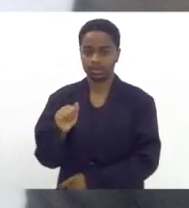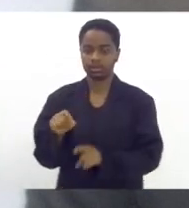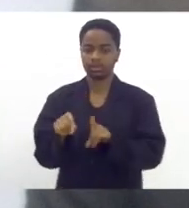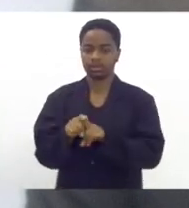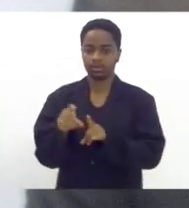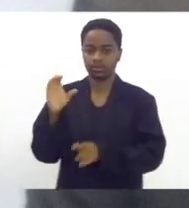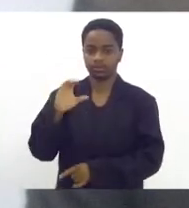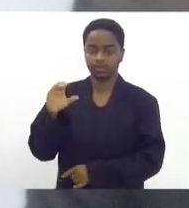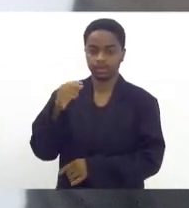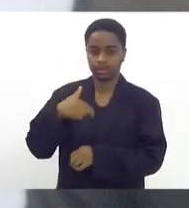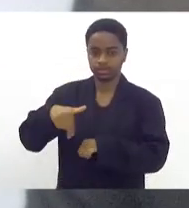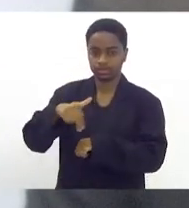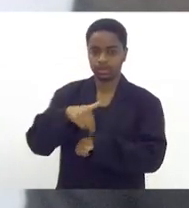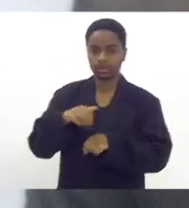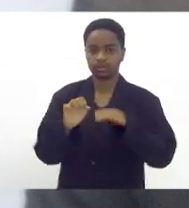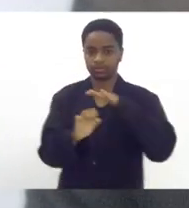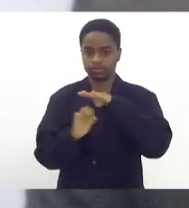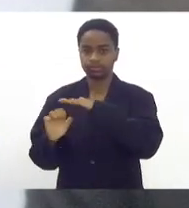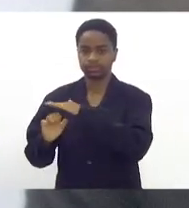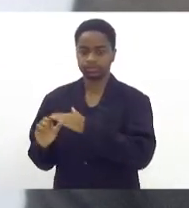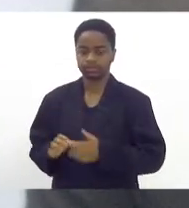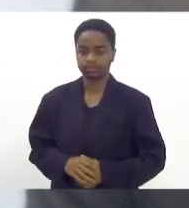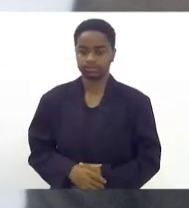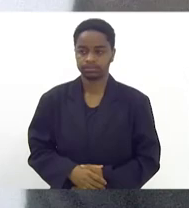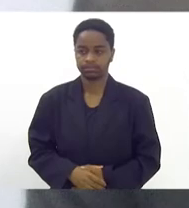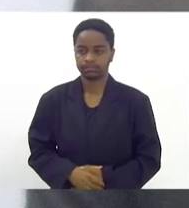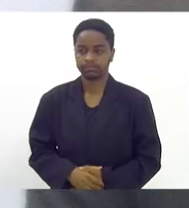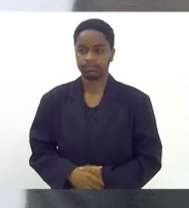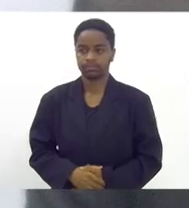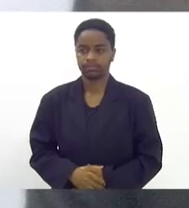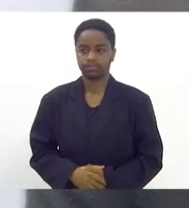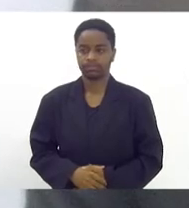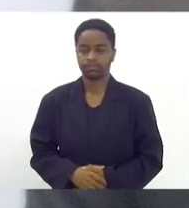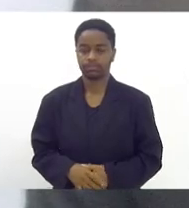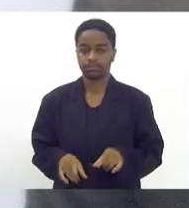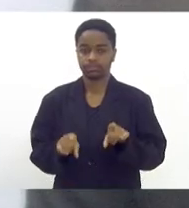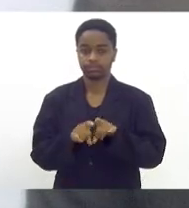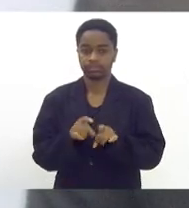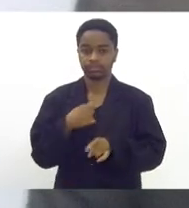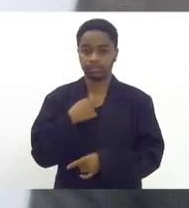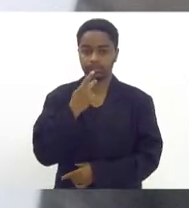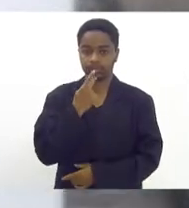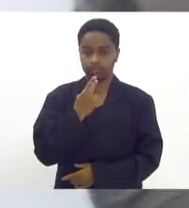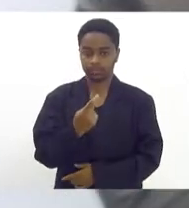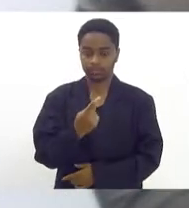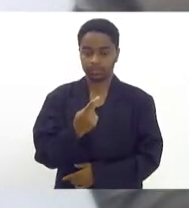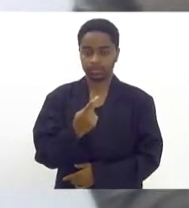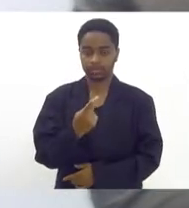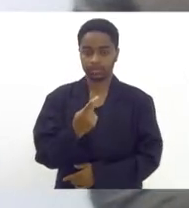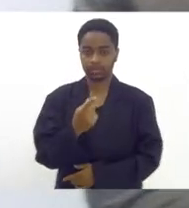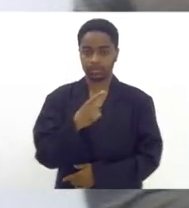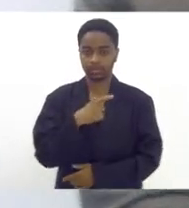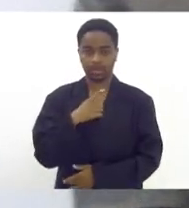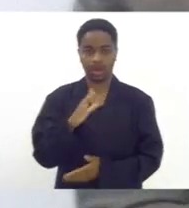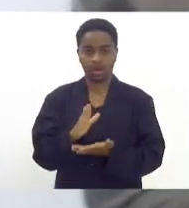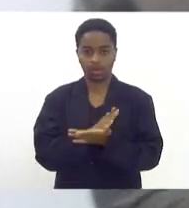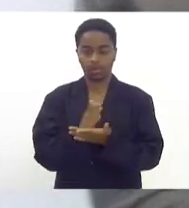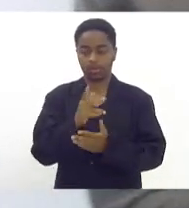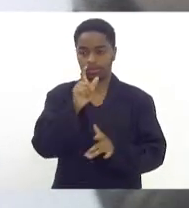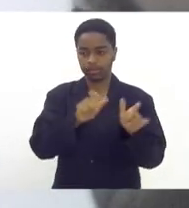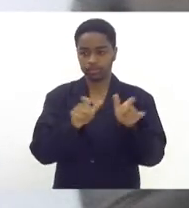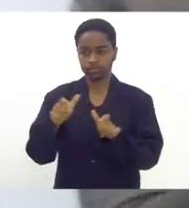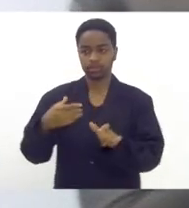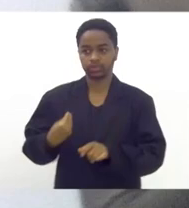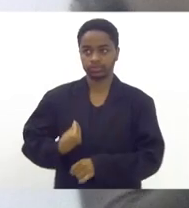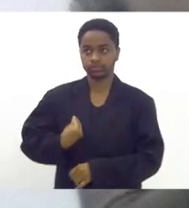também das empresas e vou citar aqui a algumas pessoas que estão conosco